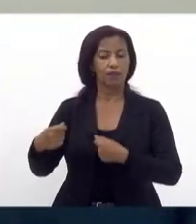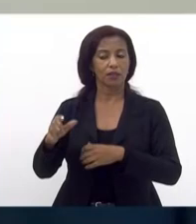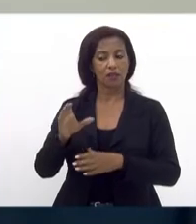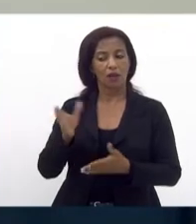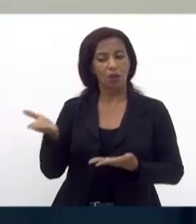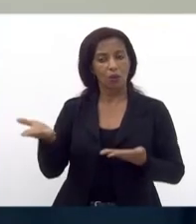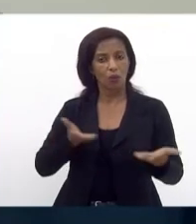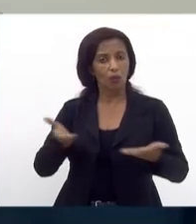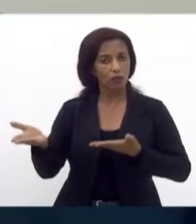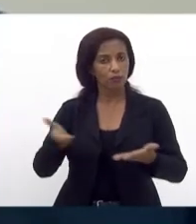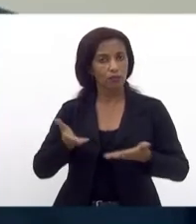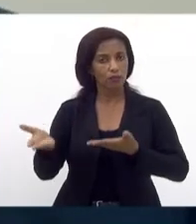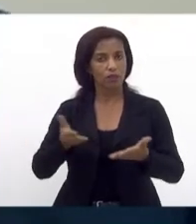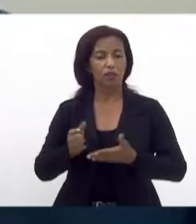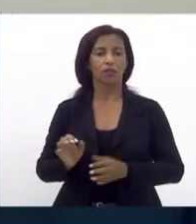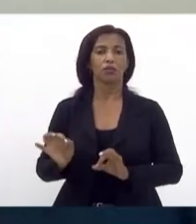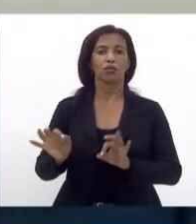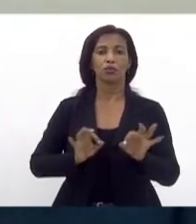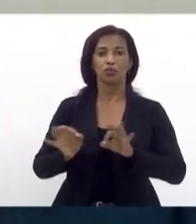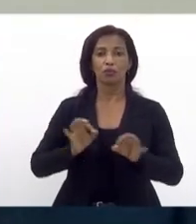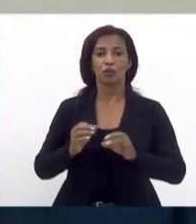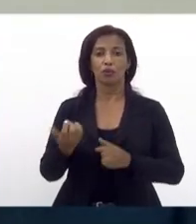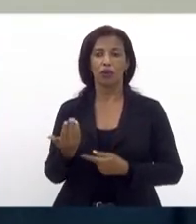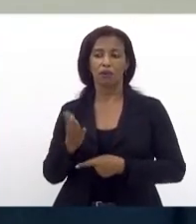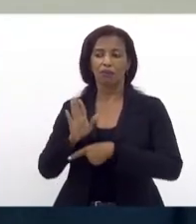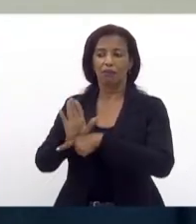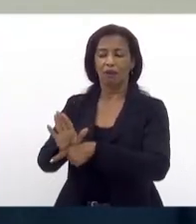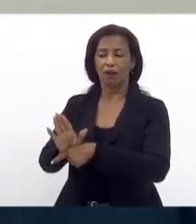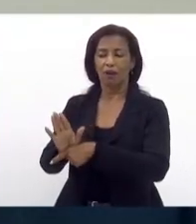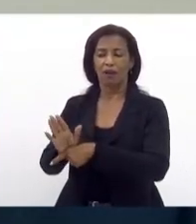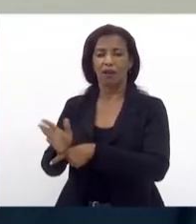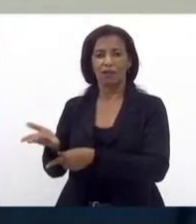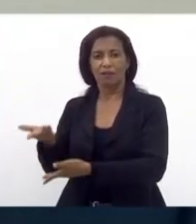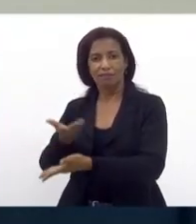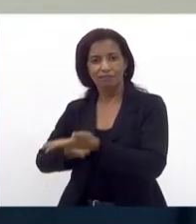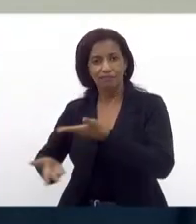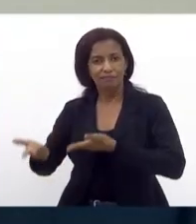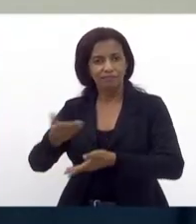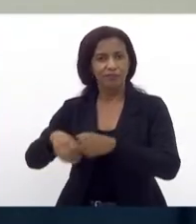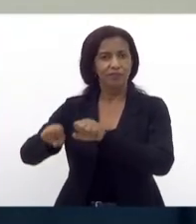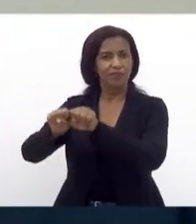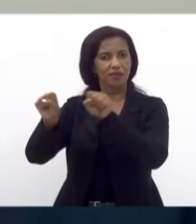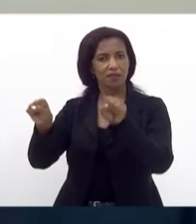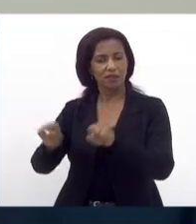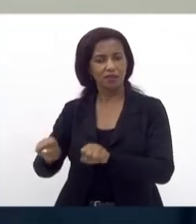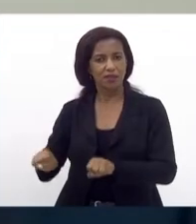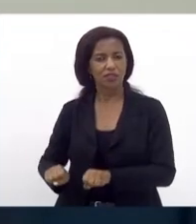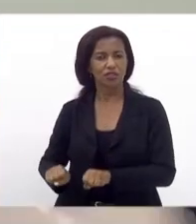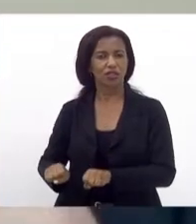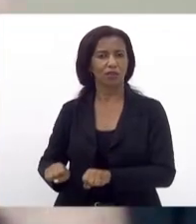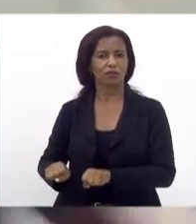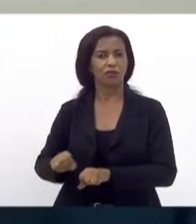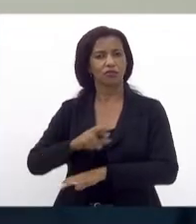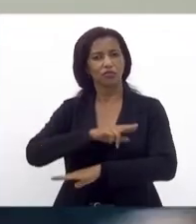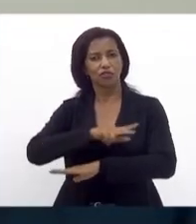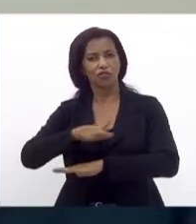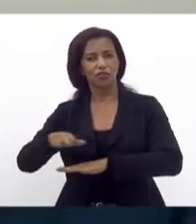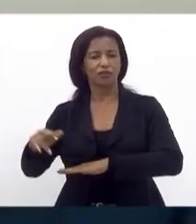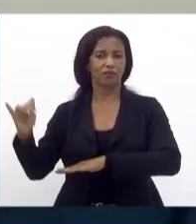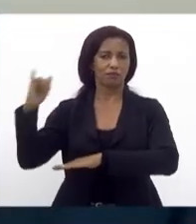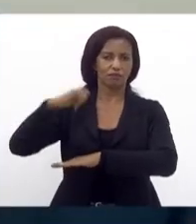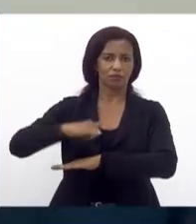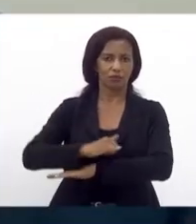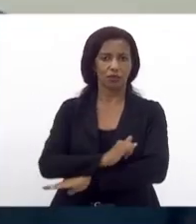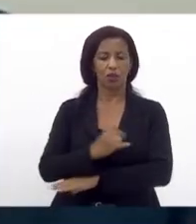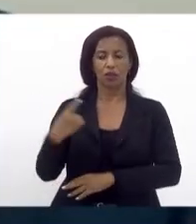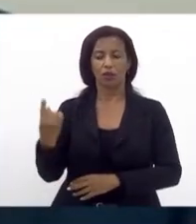coordenação de um modo que induza a operação harmônica desse sistema de multi-aeroportos. Então, nós